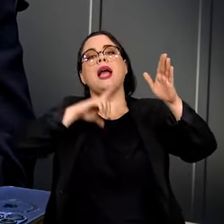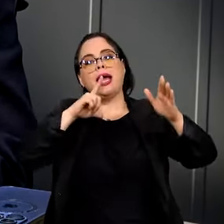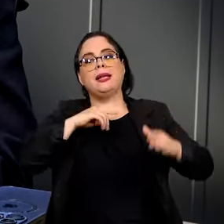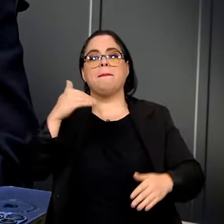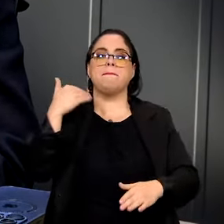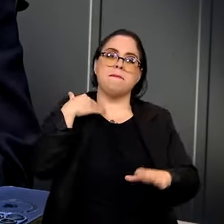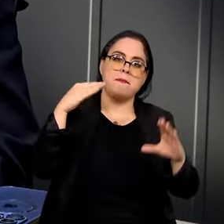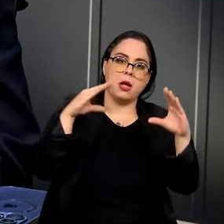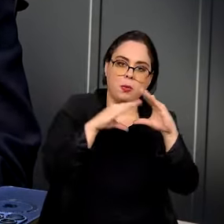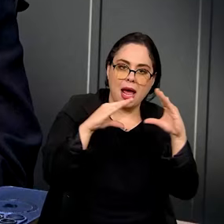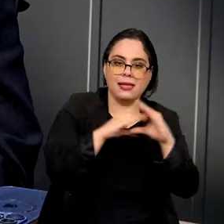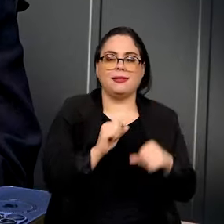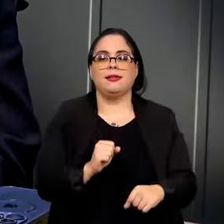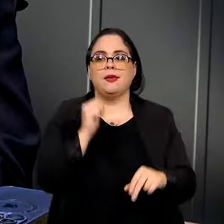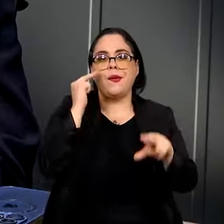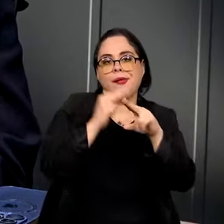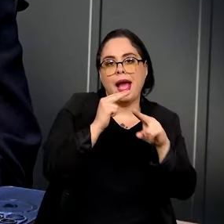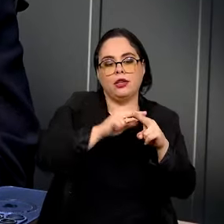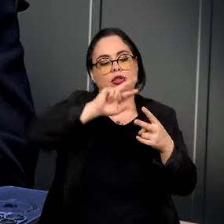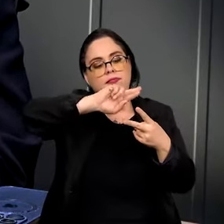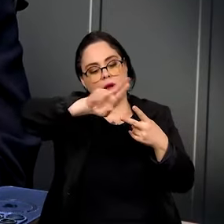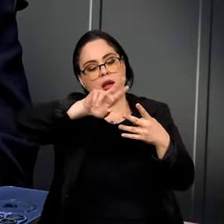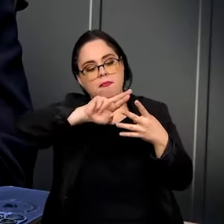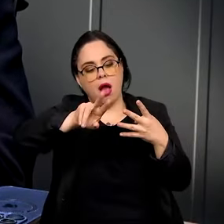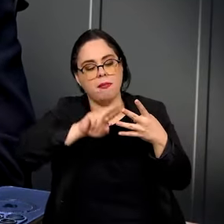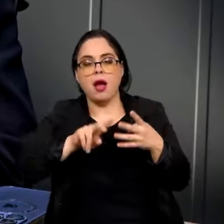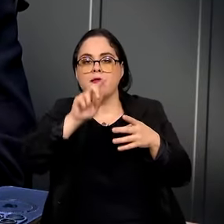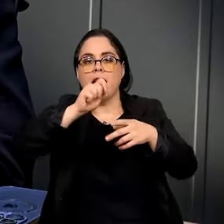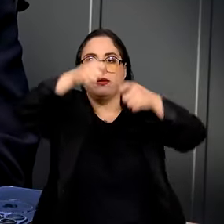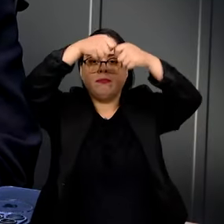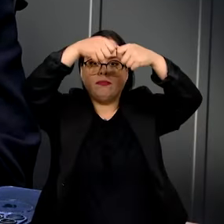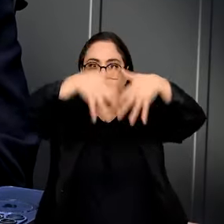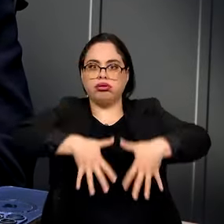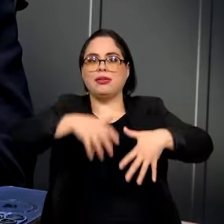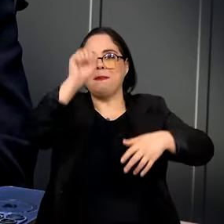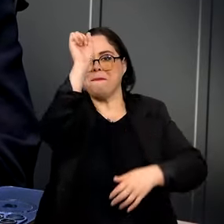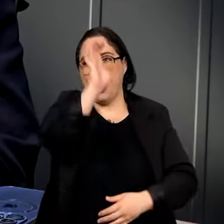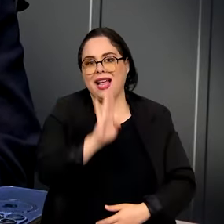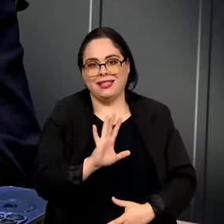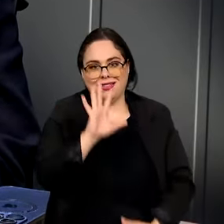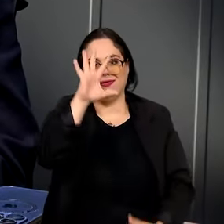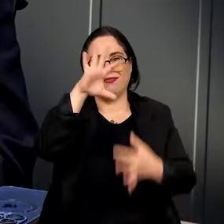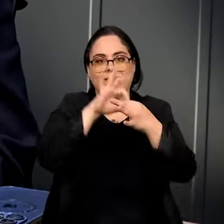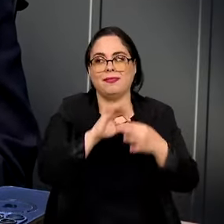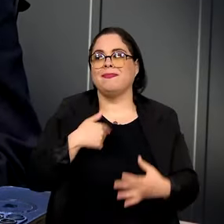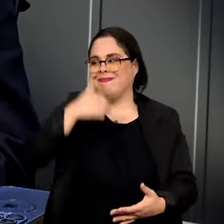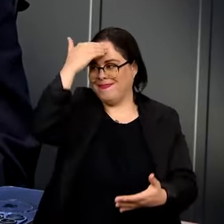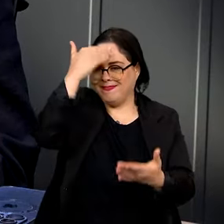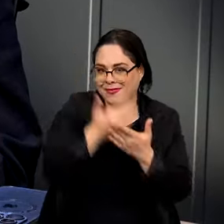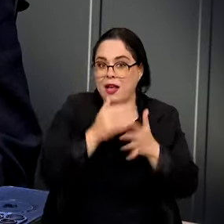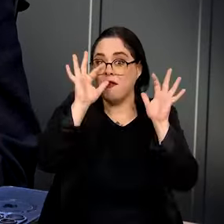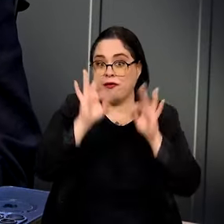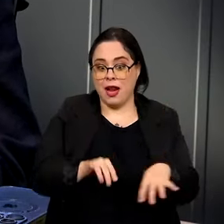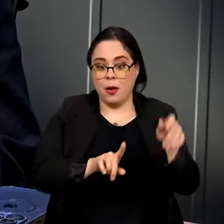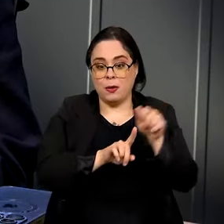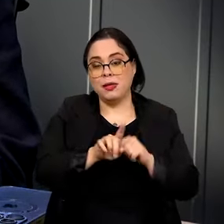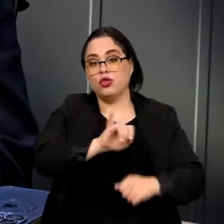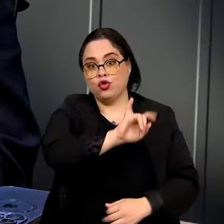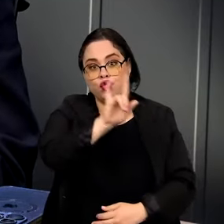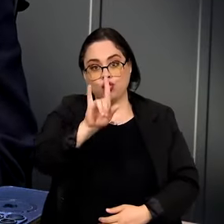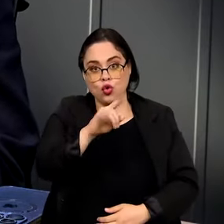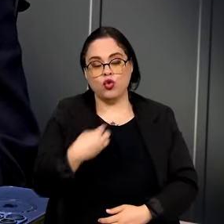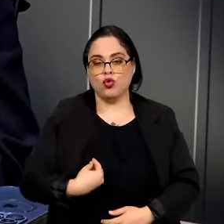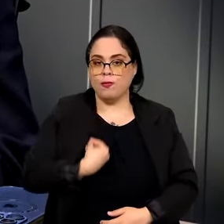na fila aí o Banco do Brasil a Caixa Econômica eí vamos estender pro Brasil inteiro né Acredito que até o final do mês de